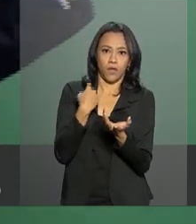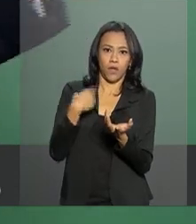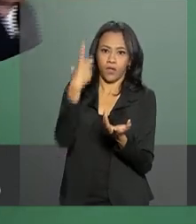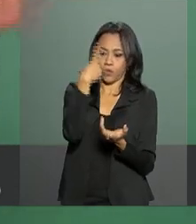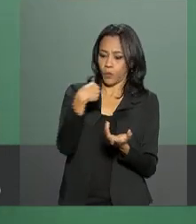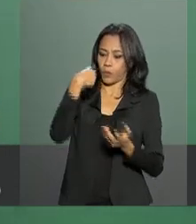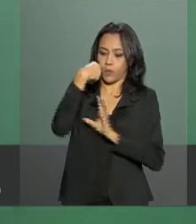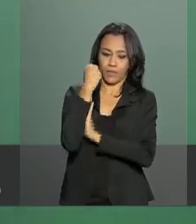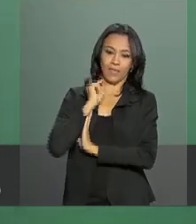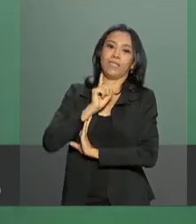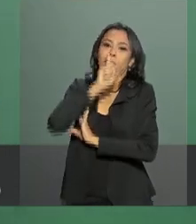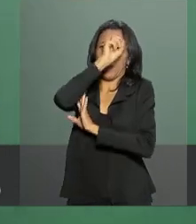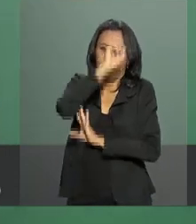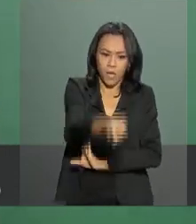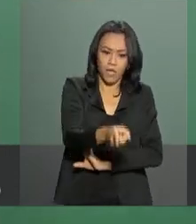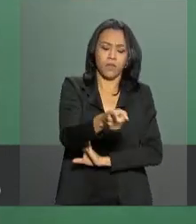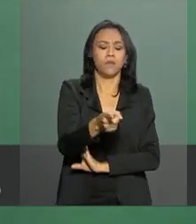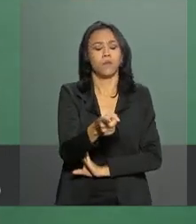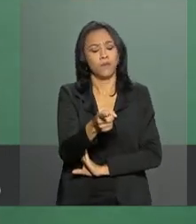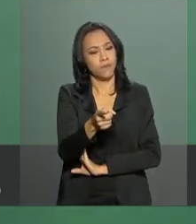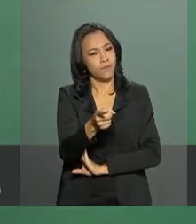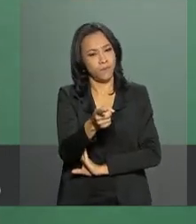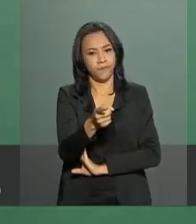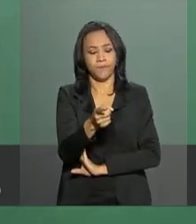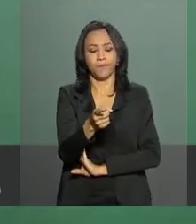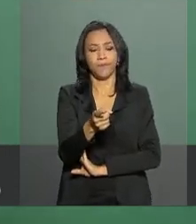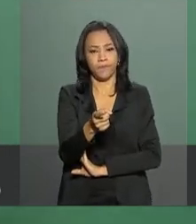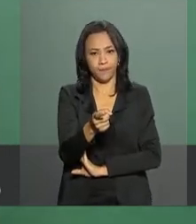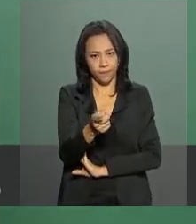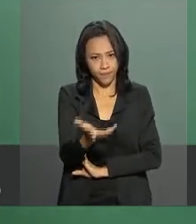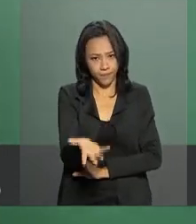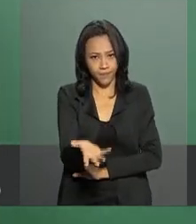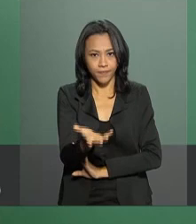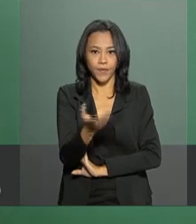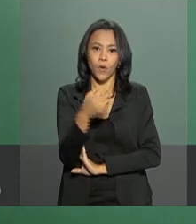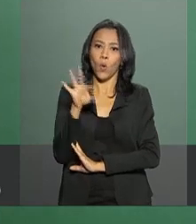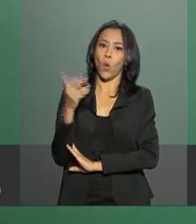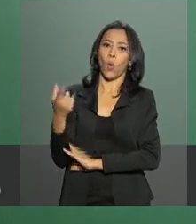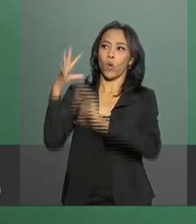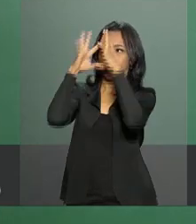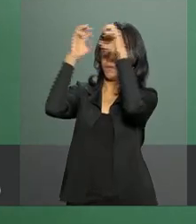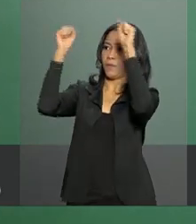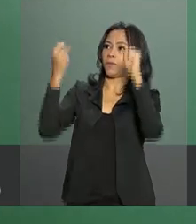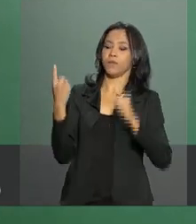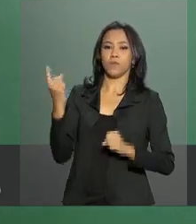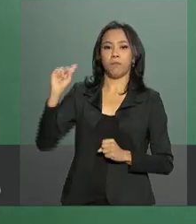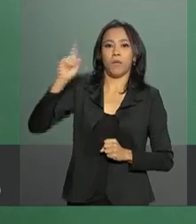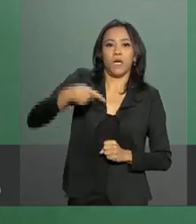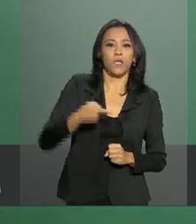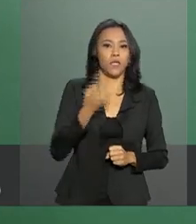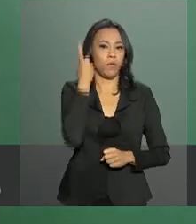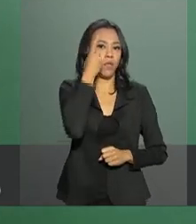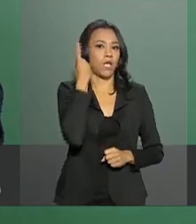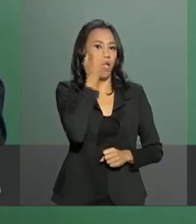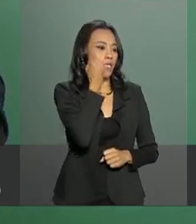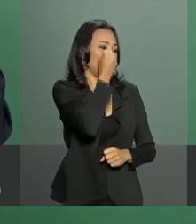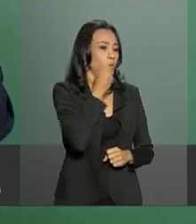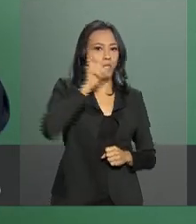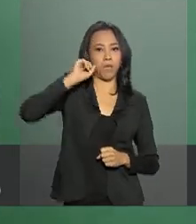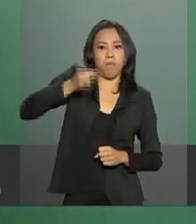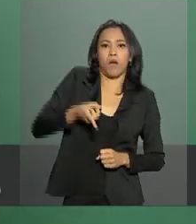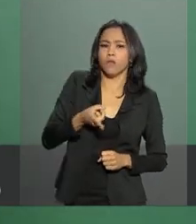à presidência da república ao supremo os deputados senadores governadores não